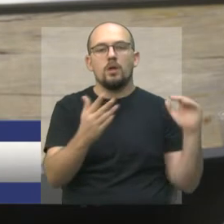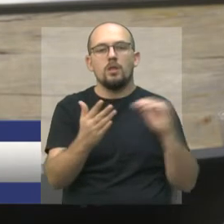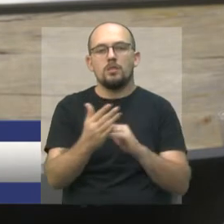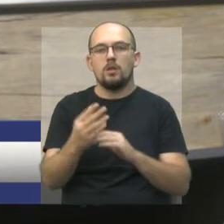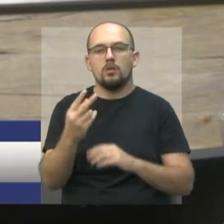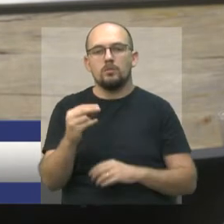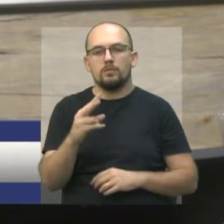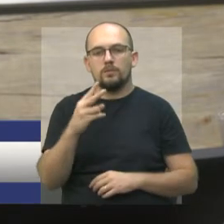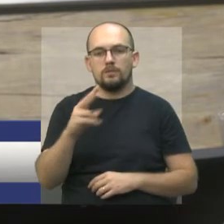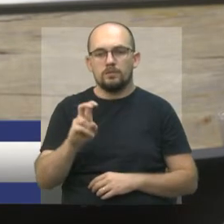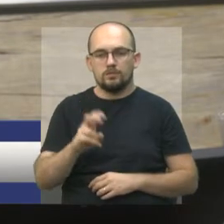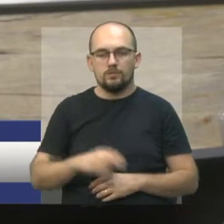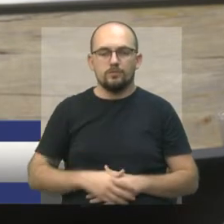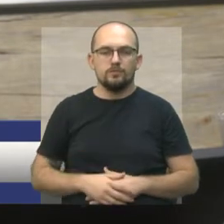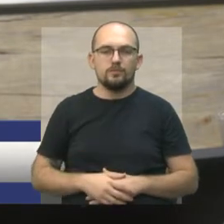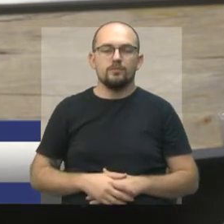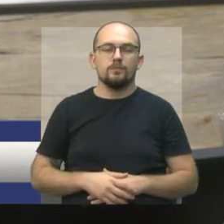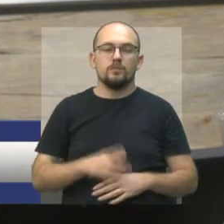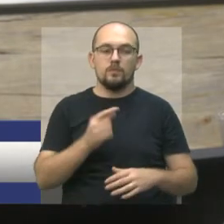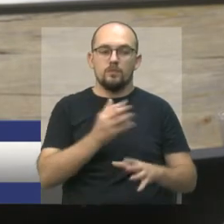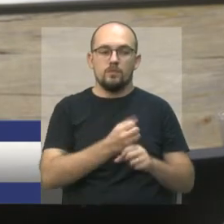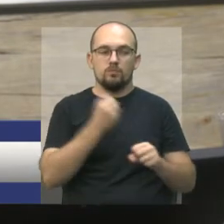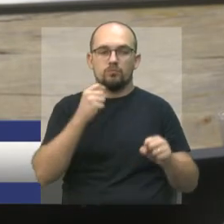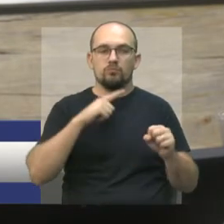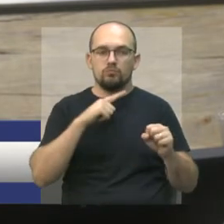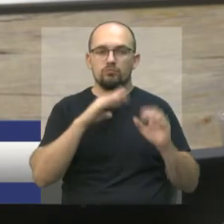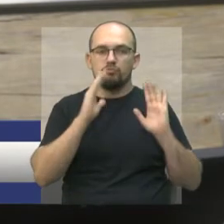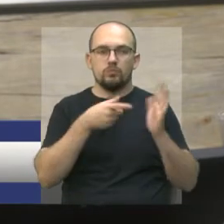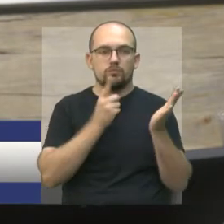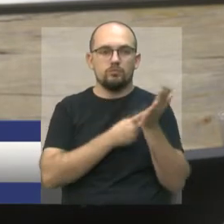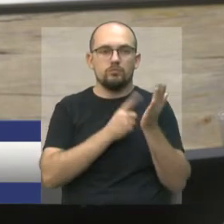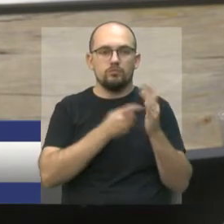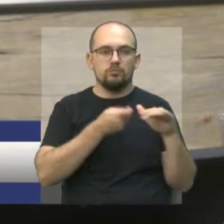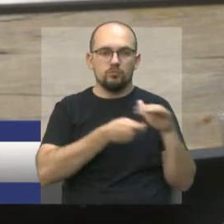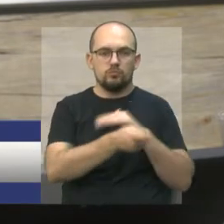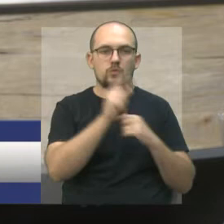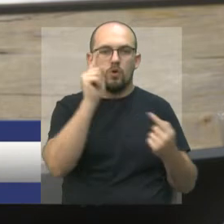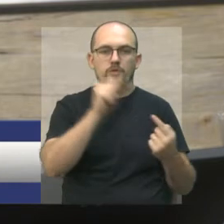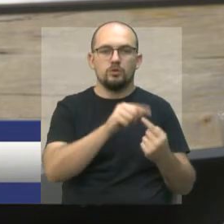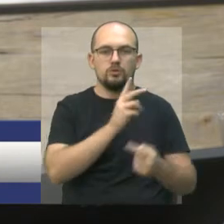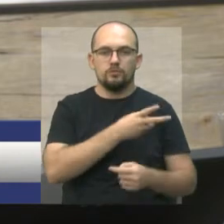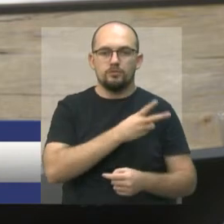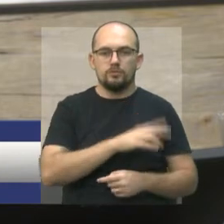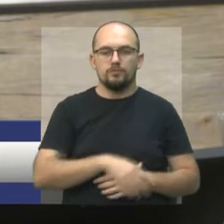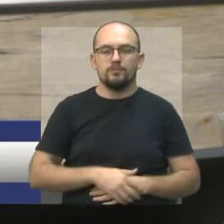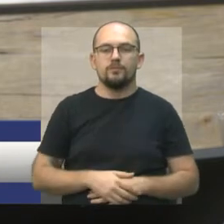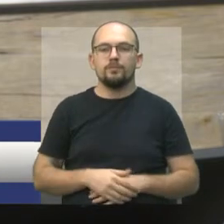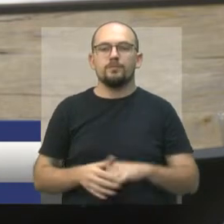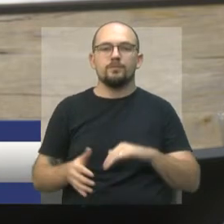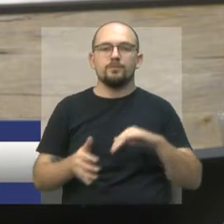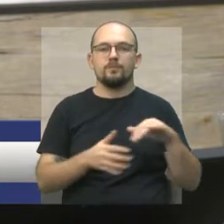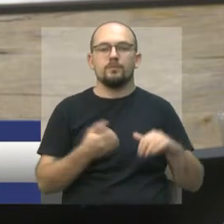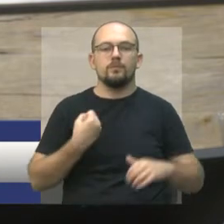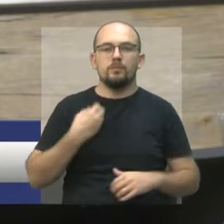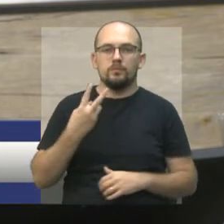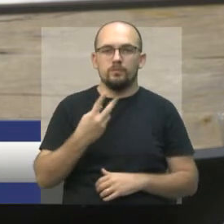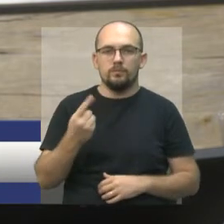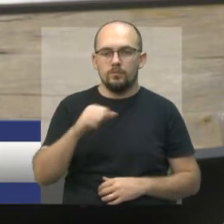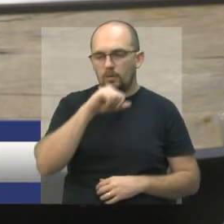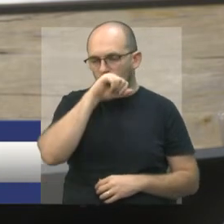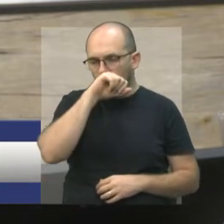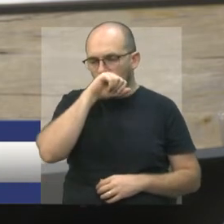a 2025, montante apto à efetivação deste objetivo. Emenda número 21,